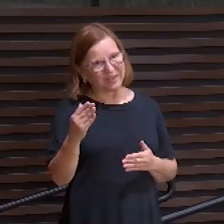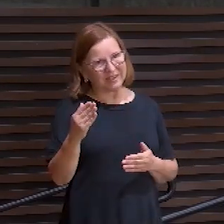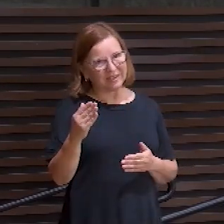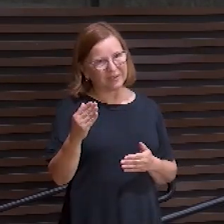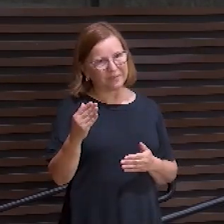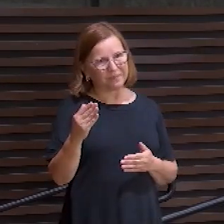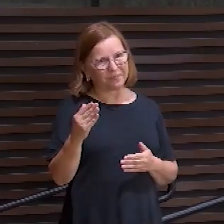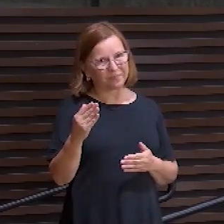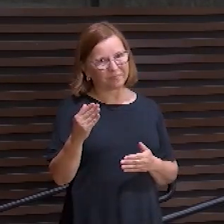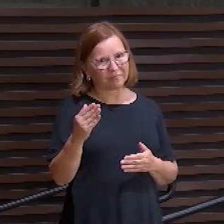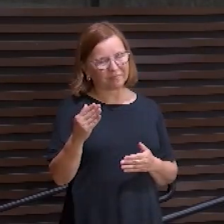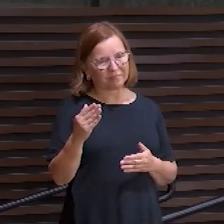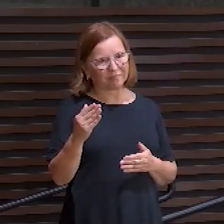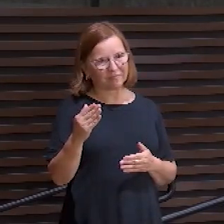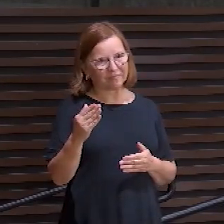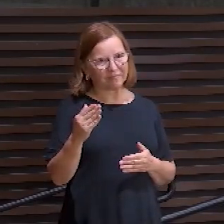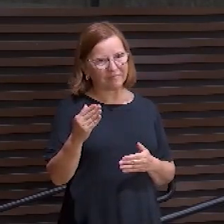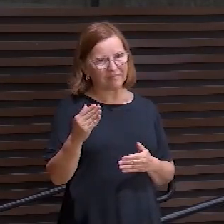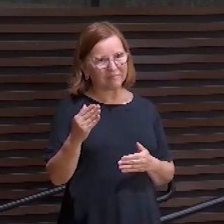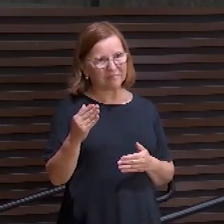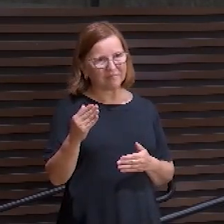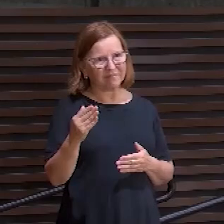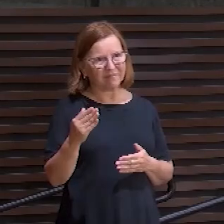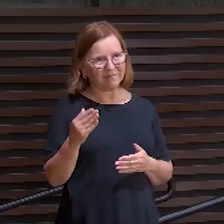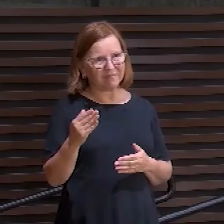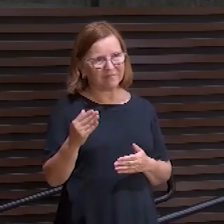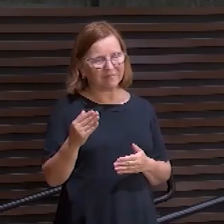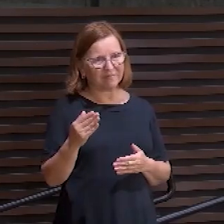que ressuscitar com aquela